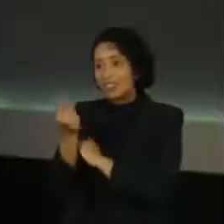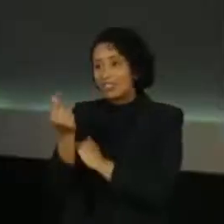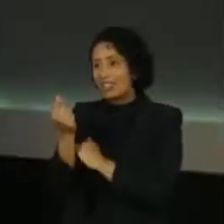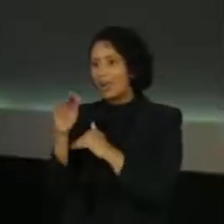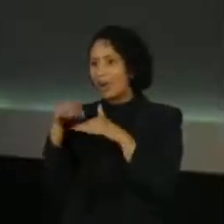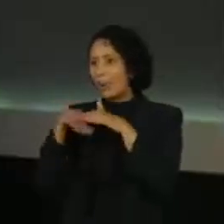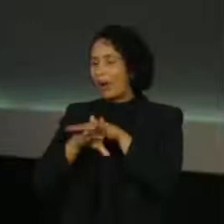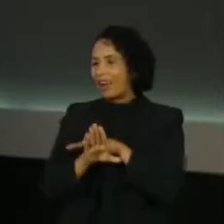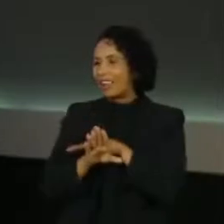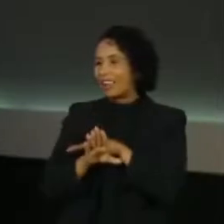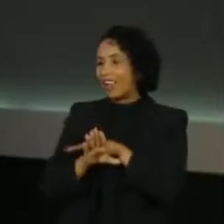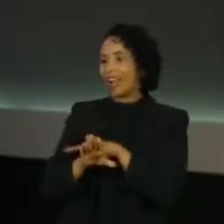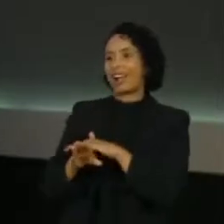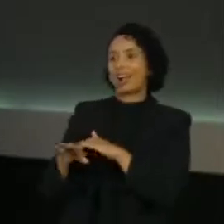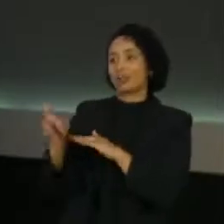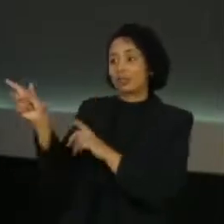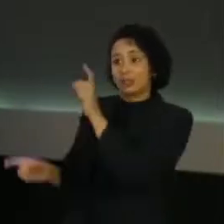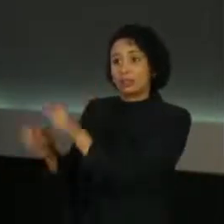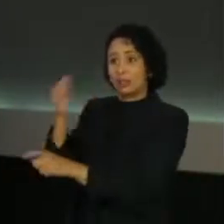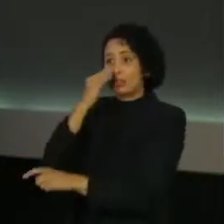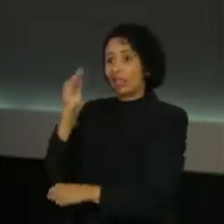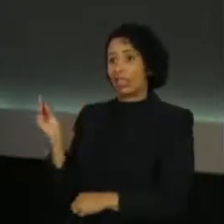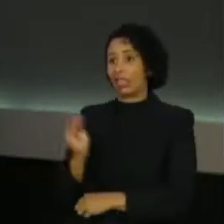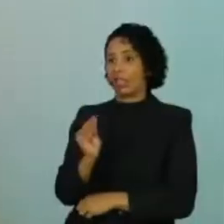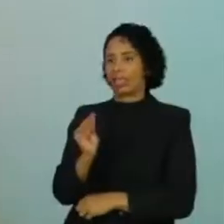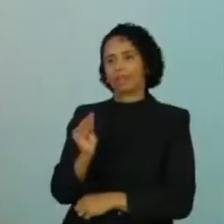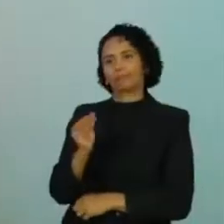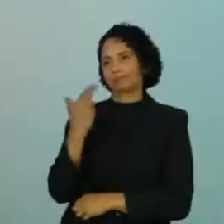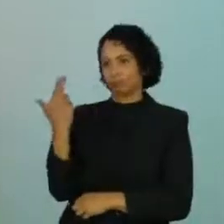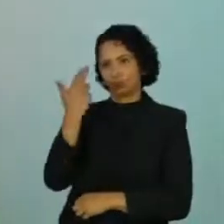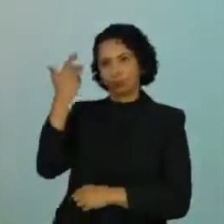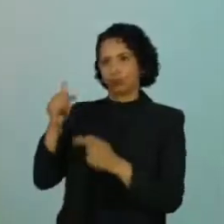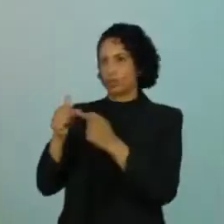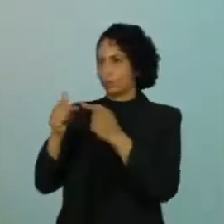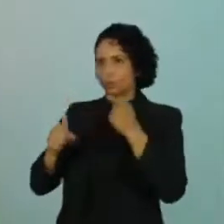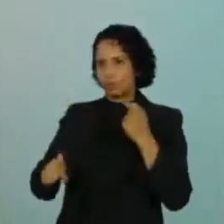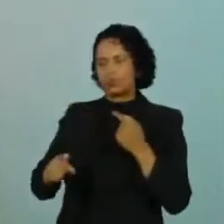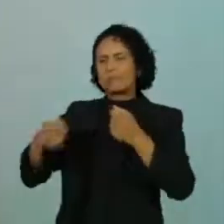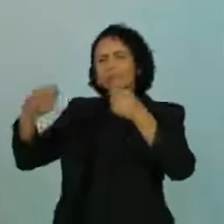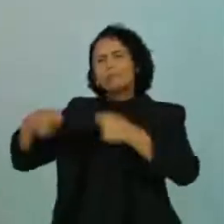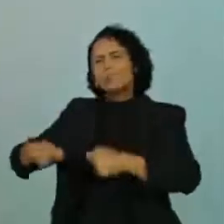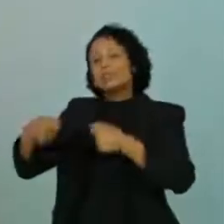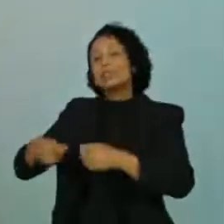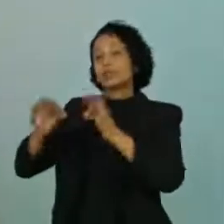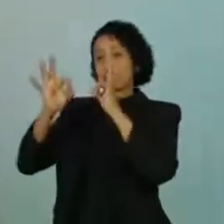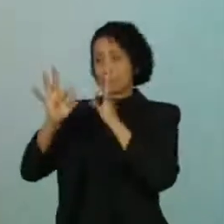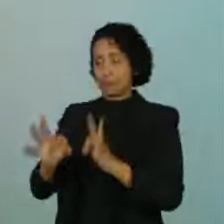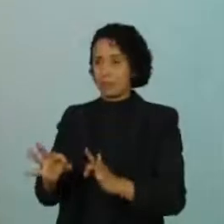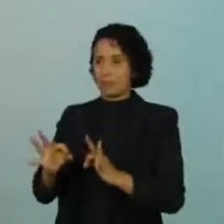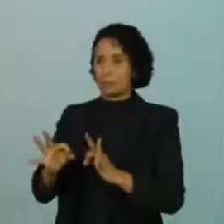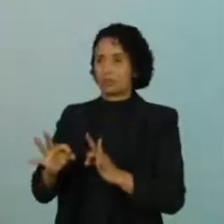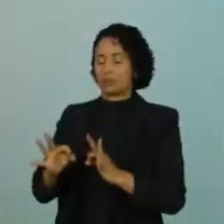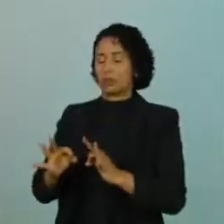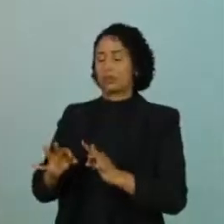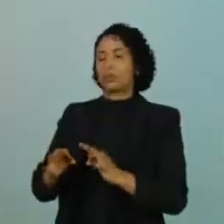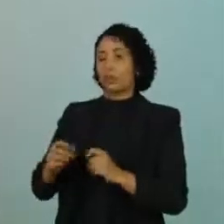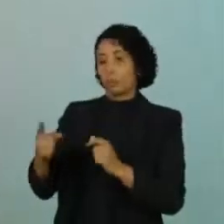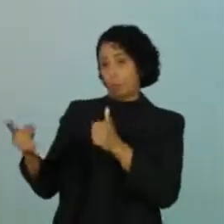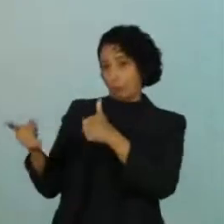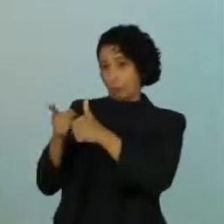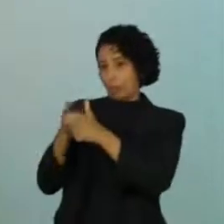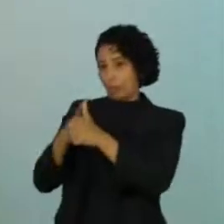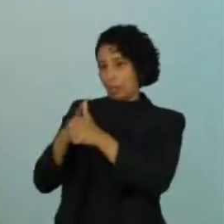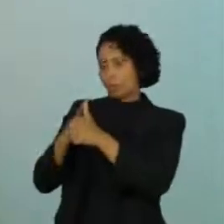totalmente desalinhados, porque realmente não vai funcionar. Então é necessário, entender como que está a situação da